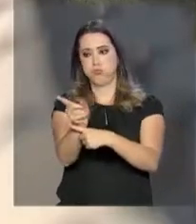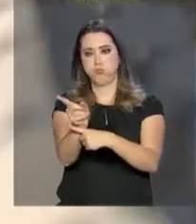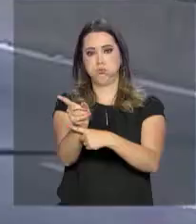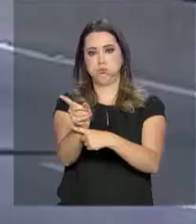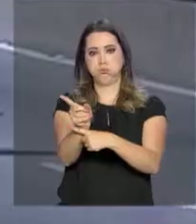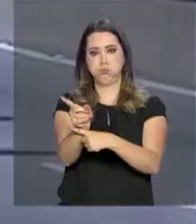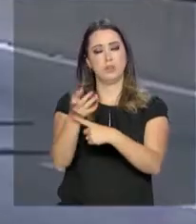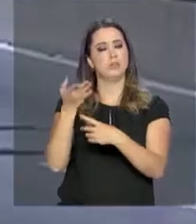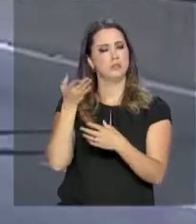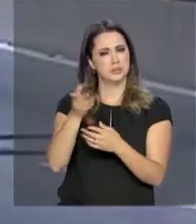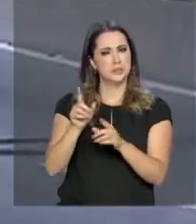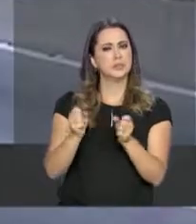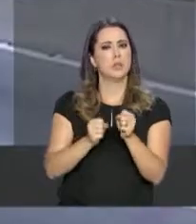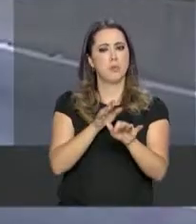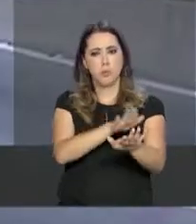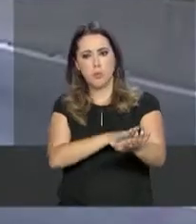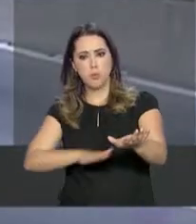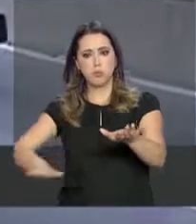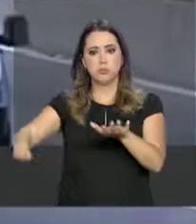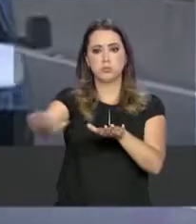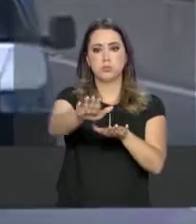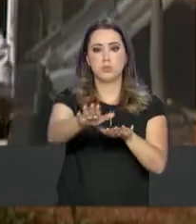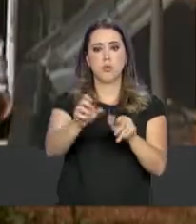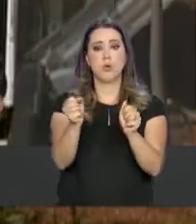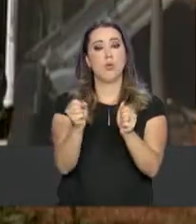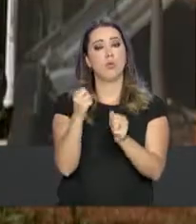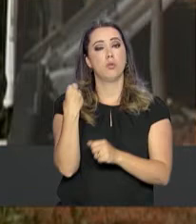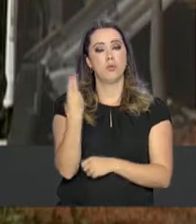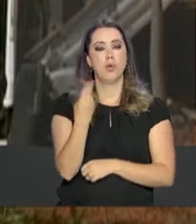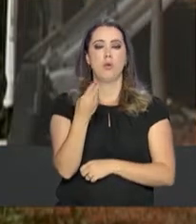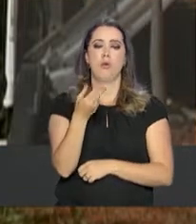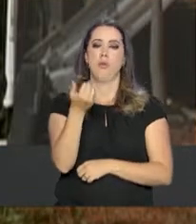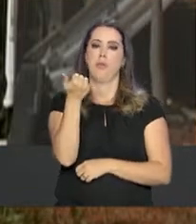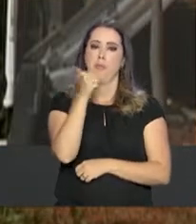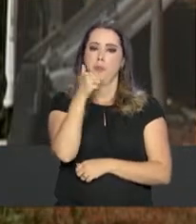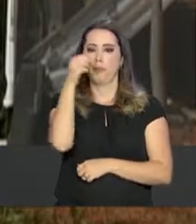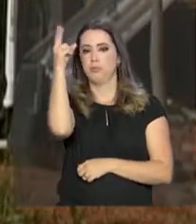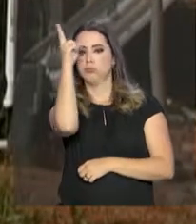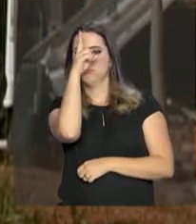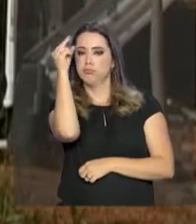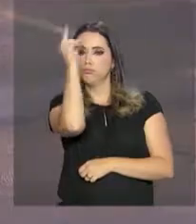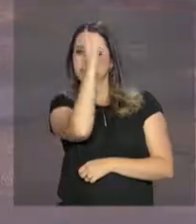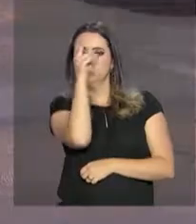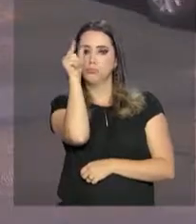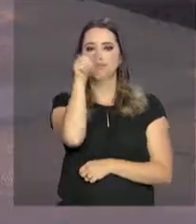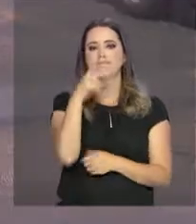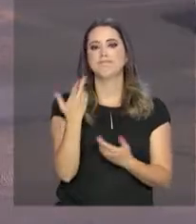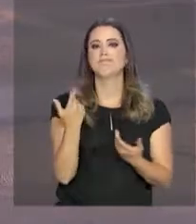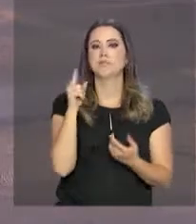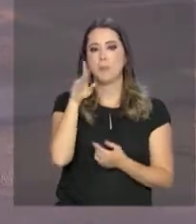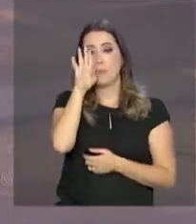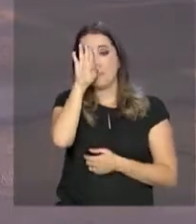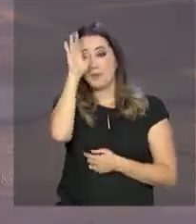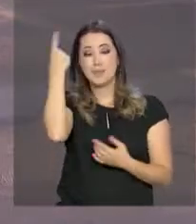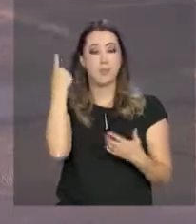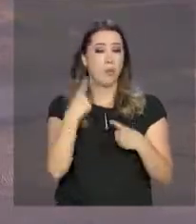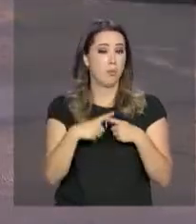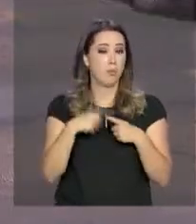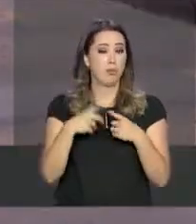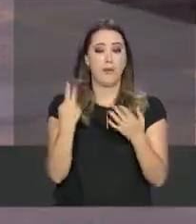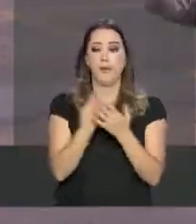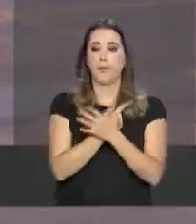ea combinação de álcool e direção são as principais causas de acidentes todos os anos cerca de